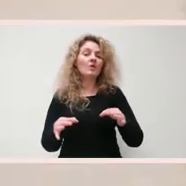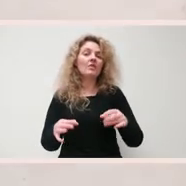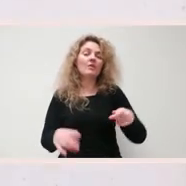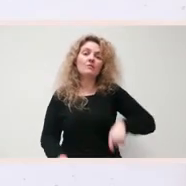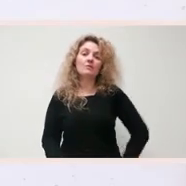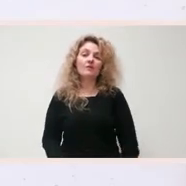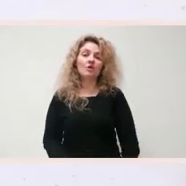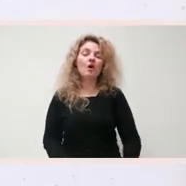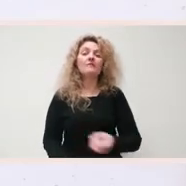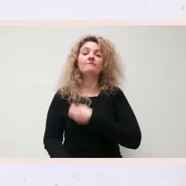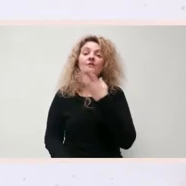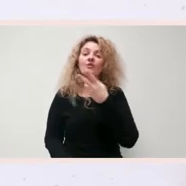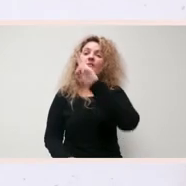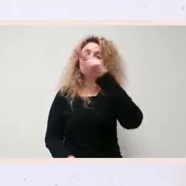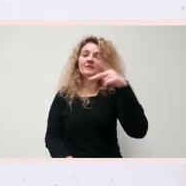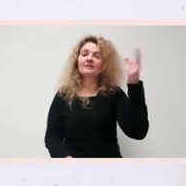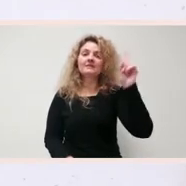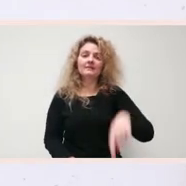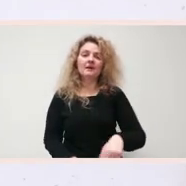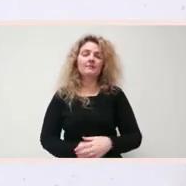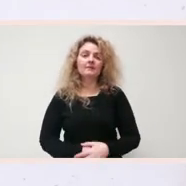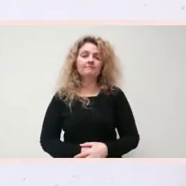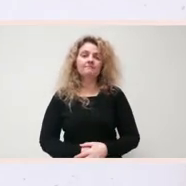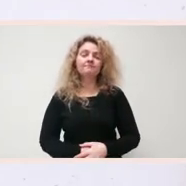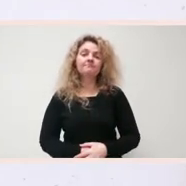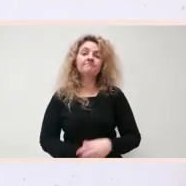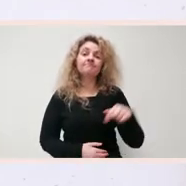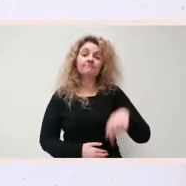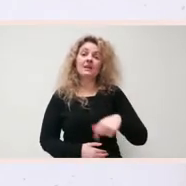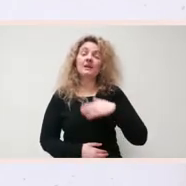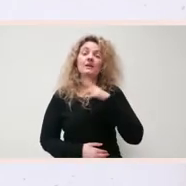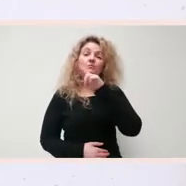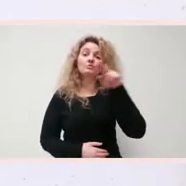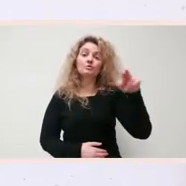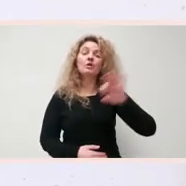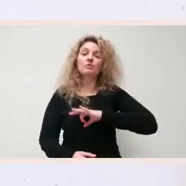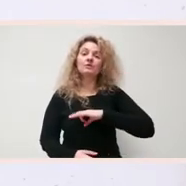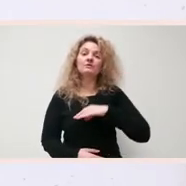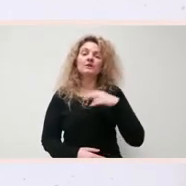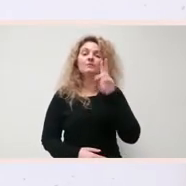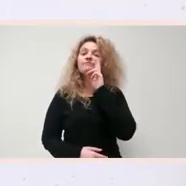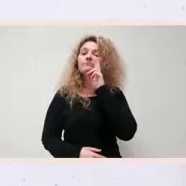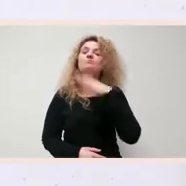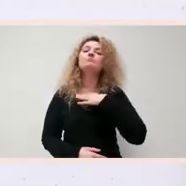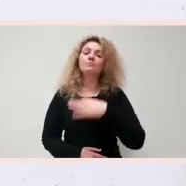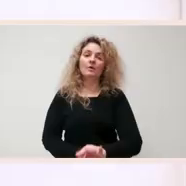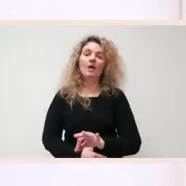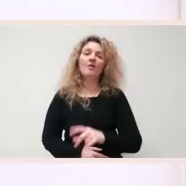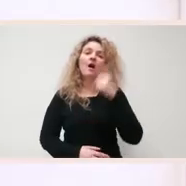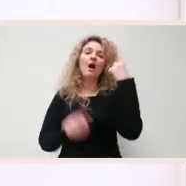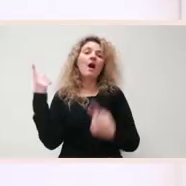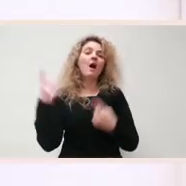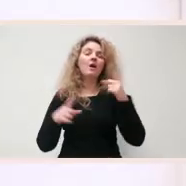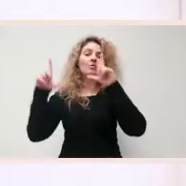devoción. De feito, aquí podemos gozar no Museo de Pontevedra algunhas das obras que nos deixa Alfredo